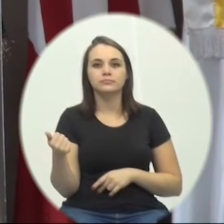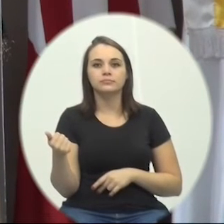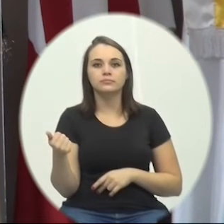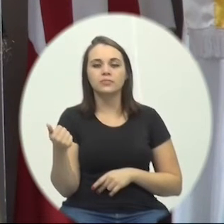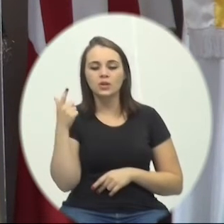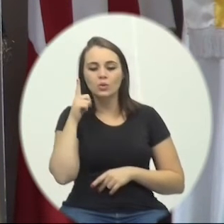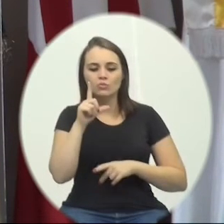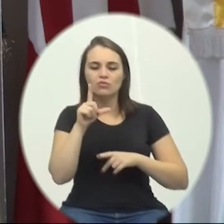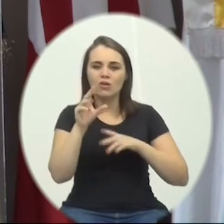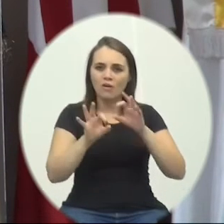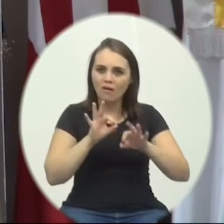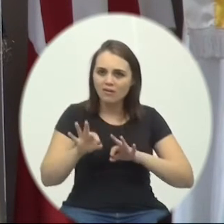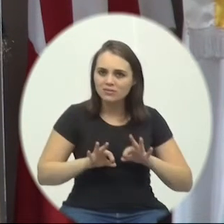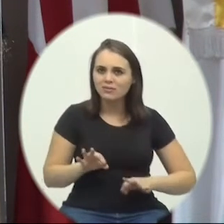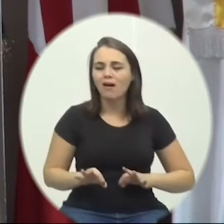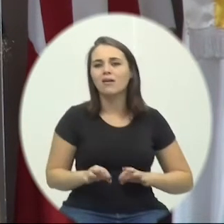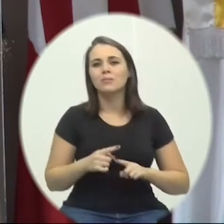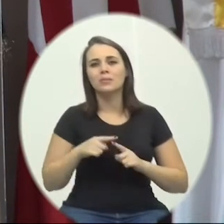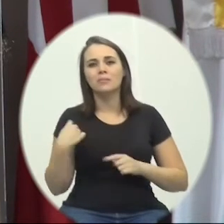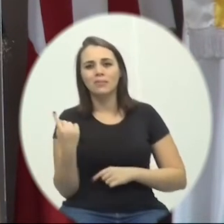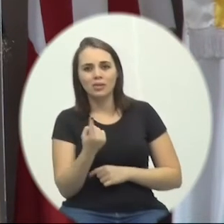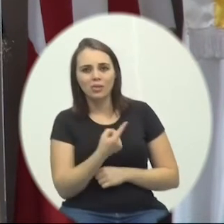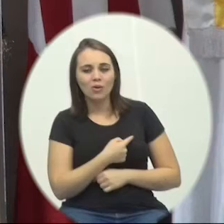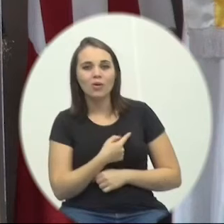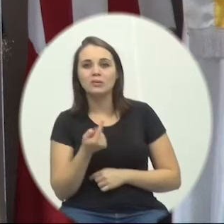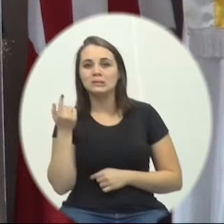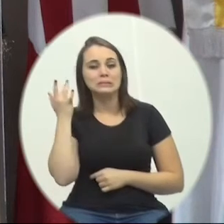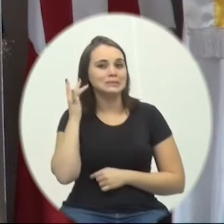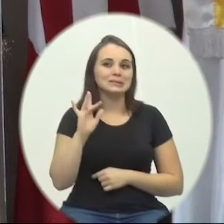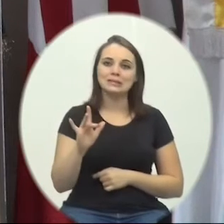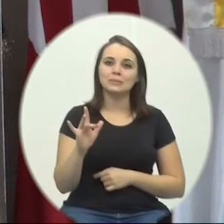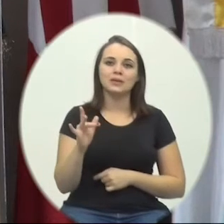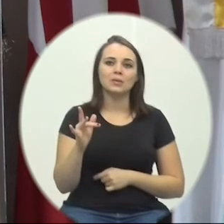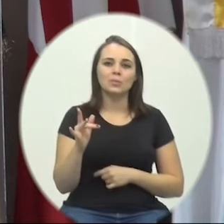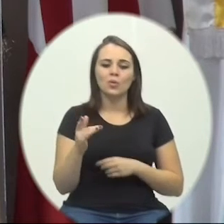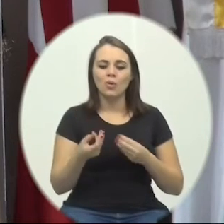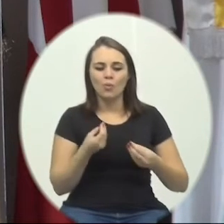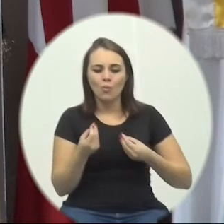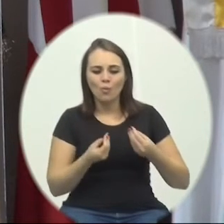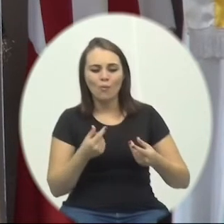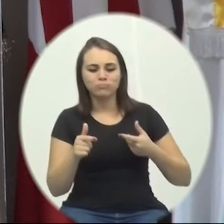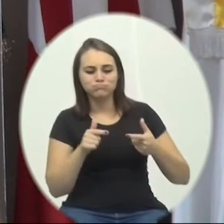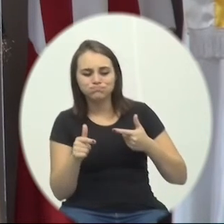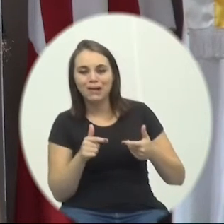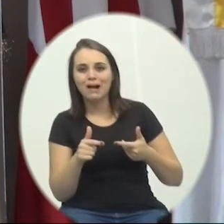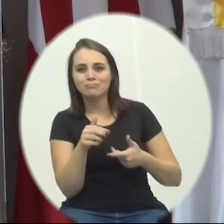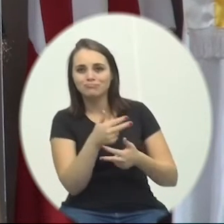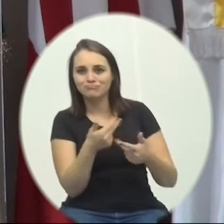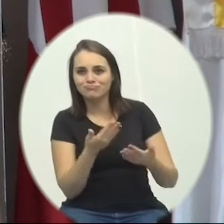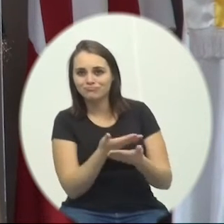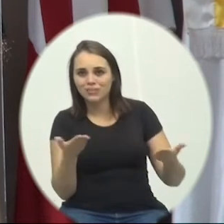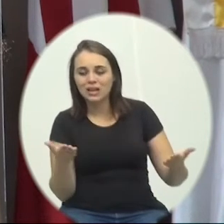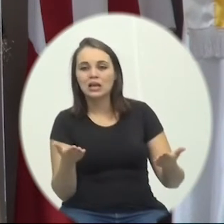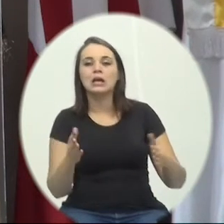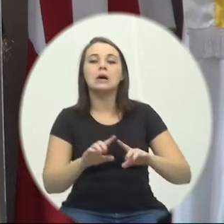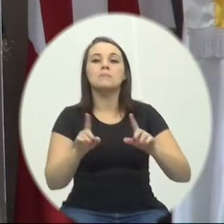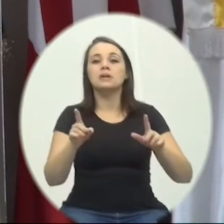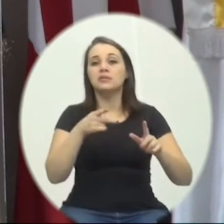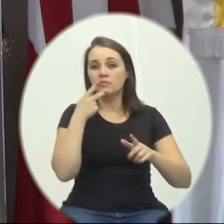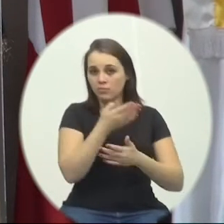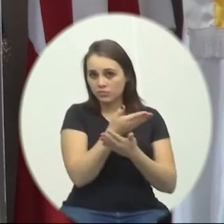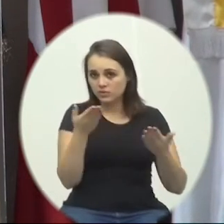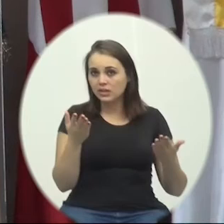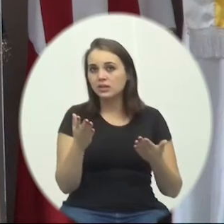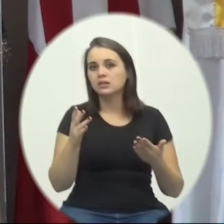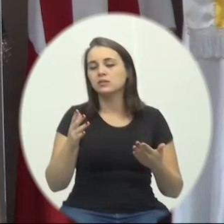o problema real, né? Para nós, inclusive, que não sabemos lidar, principalmente com essas situações. Então, eu sugiro, recomendo, né?